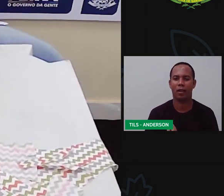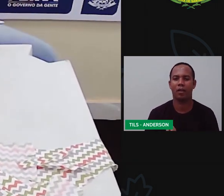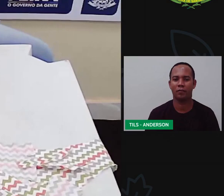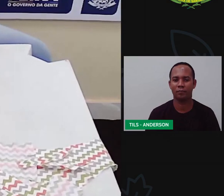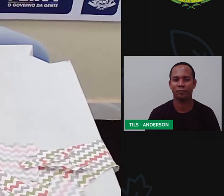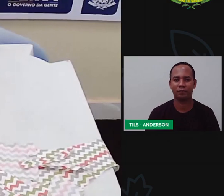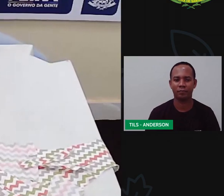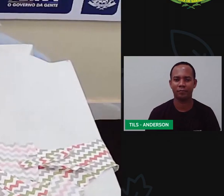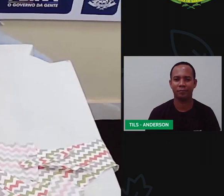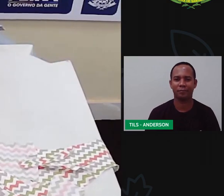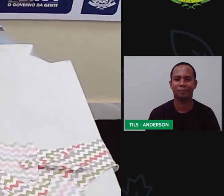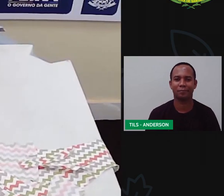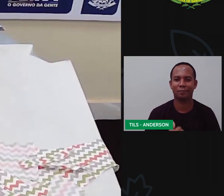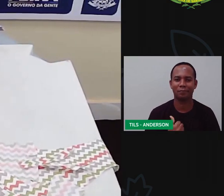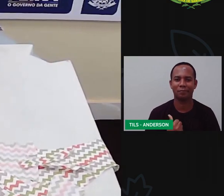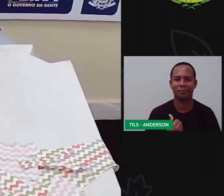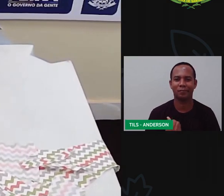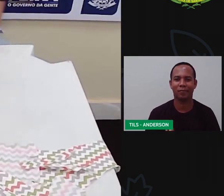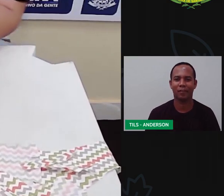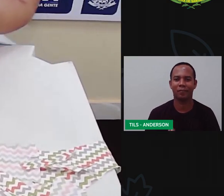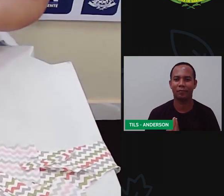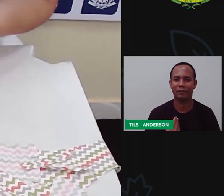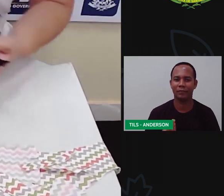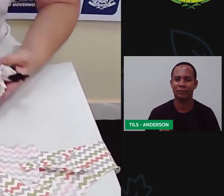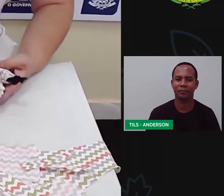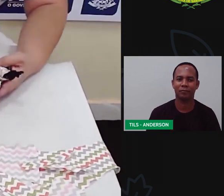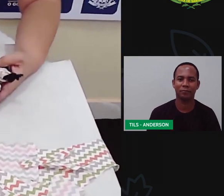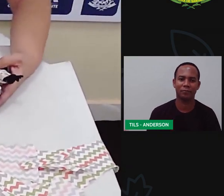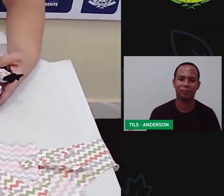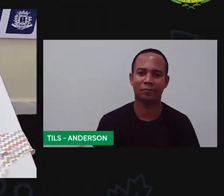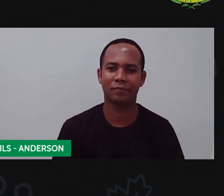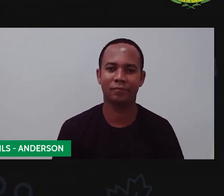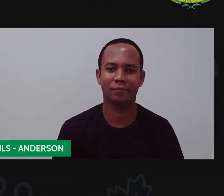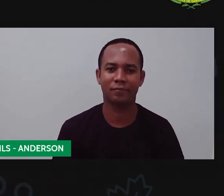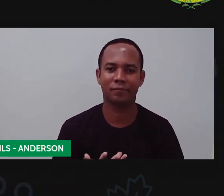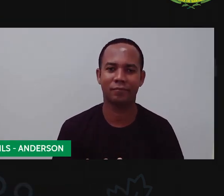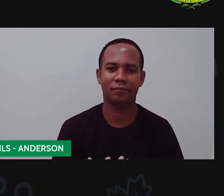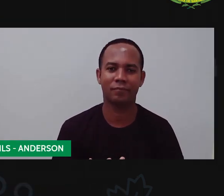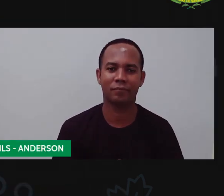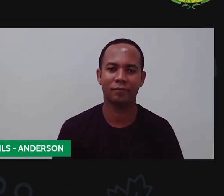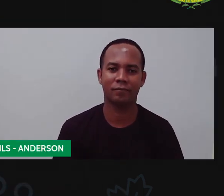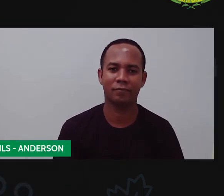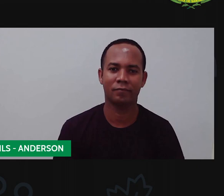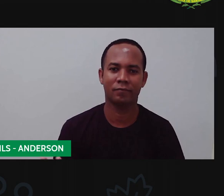bonequinha pra Andersonzinha. Se olha, minha obra de arte. Vou lá do lado agora, vou tirar o microfone.